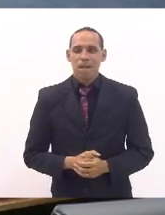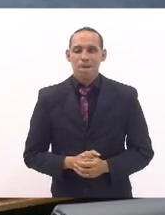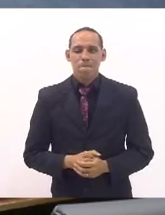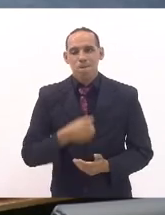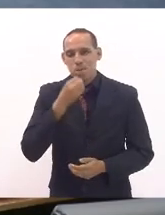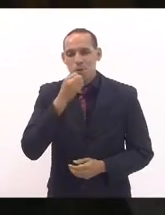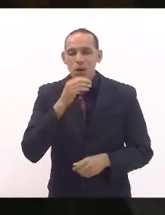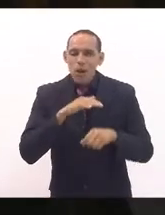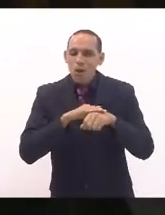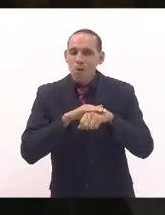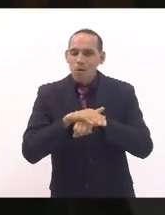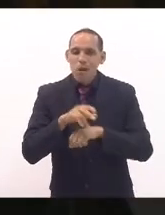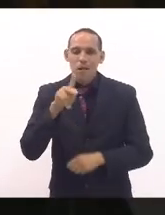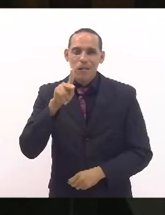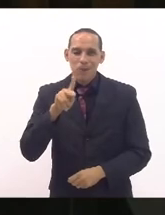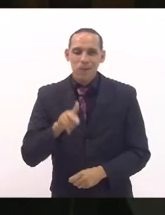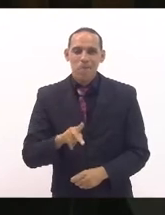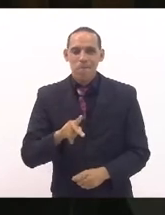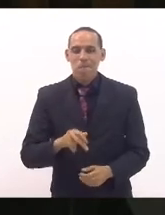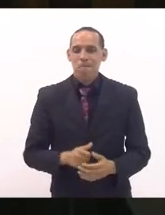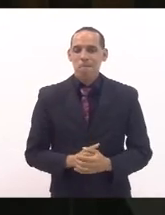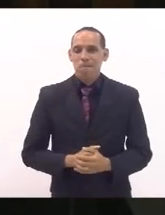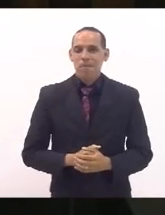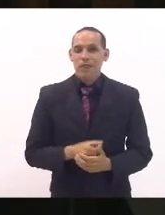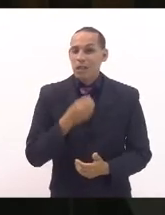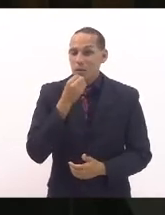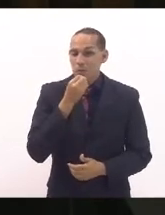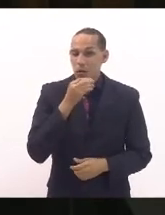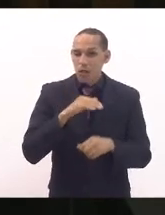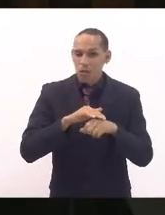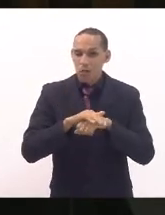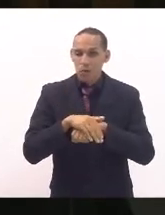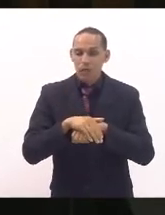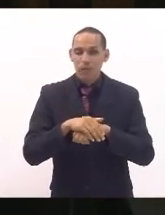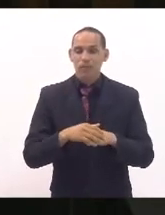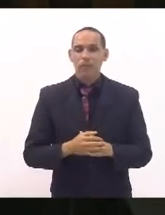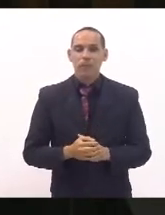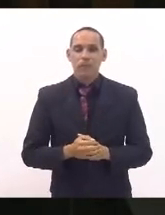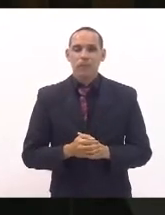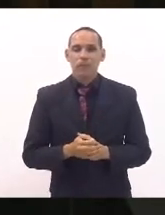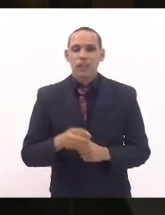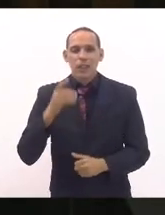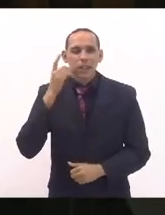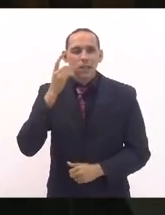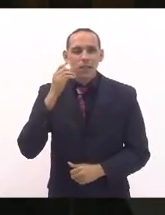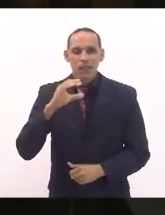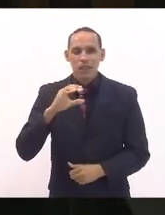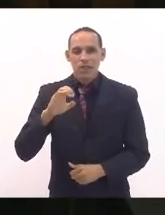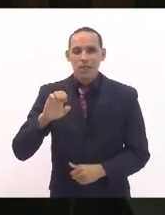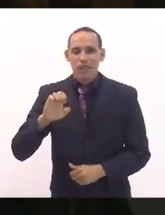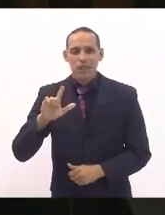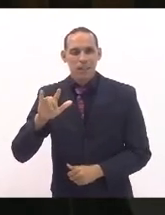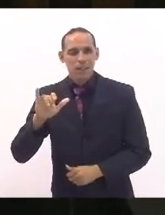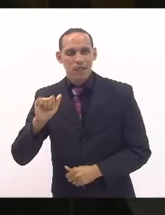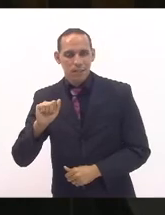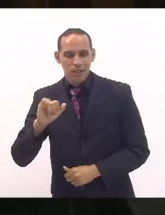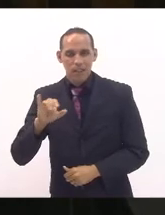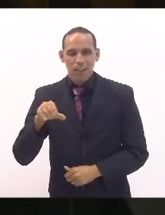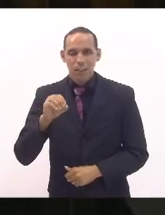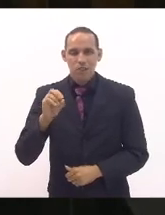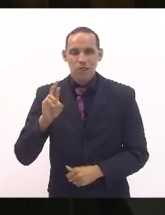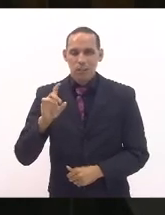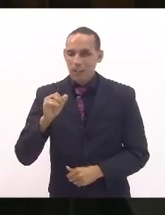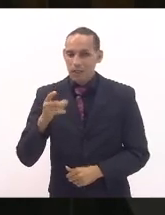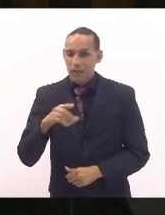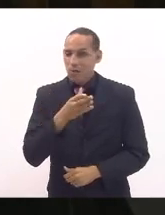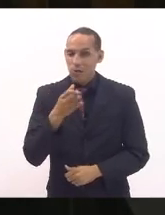Boa noite, senhora presidente. Boa noite, deputada Célia Jordão, a todos que nos acompanham